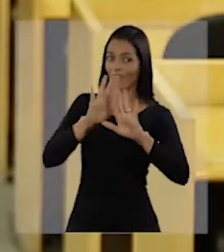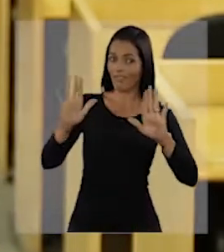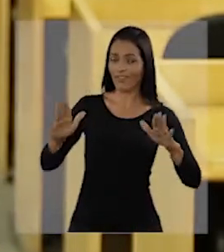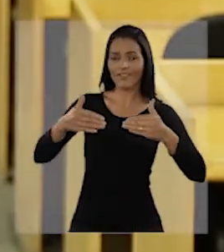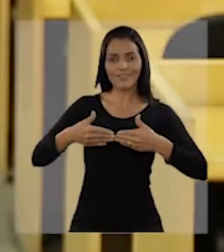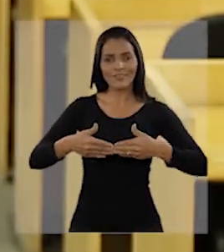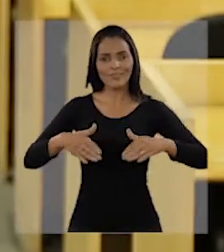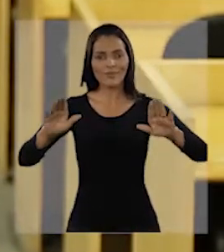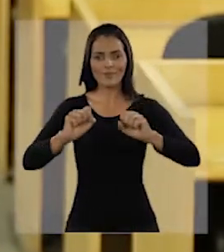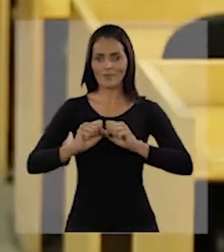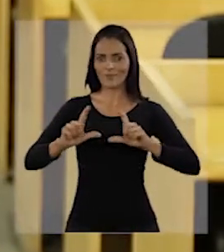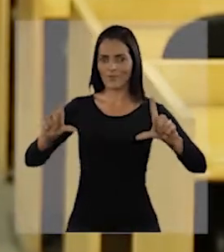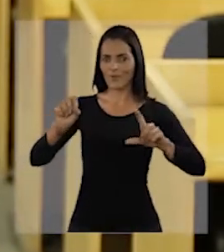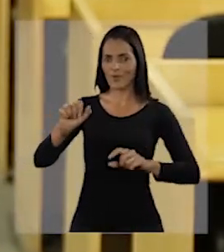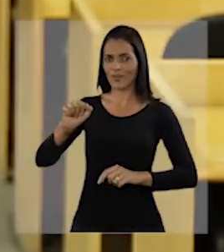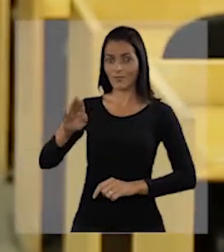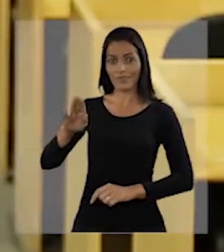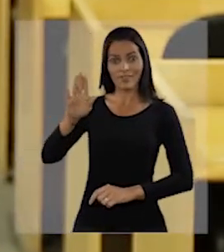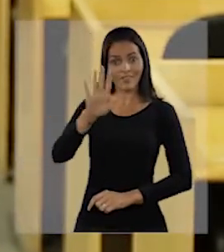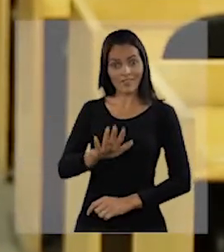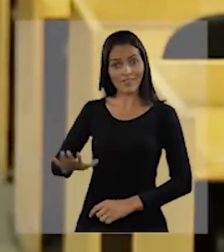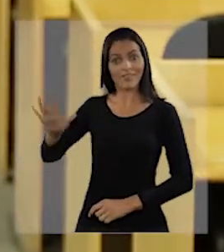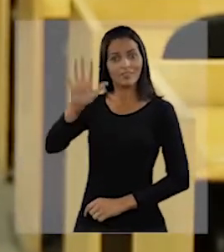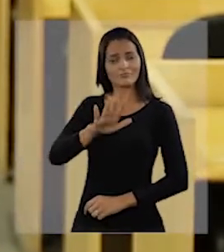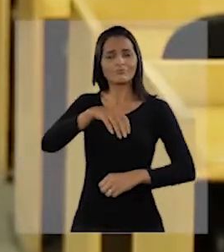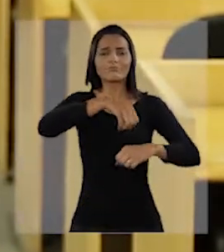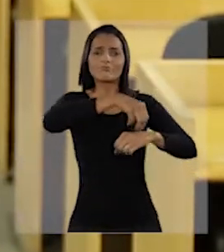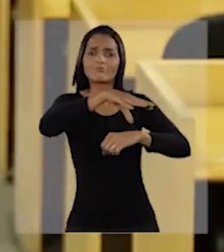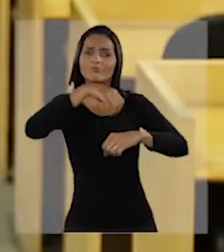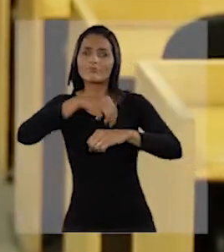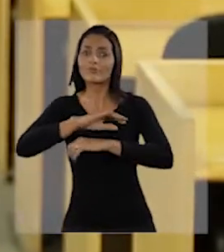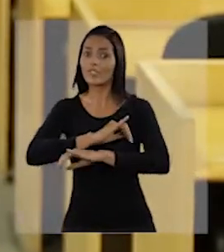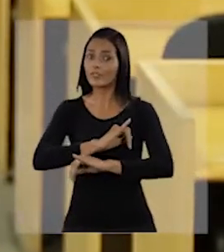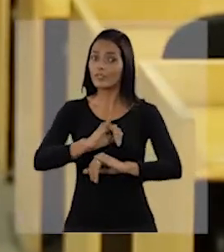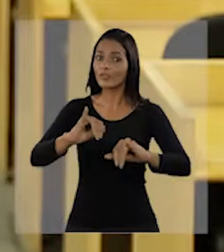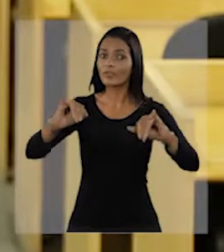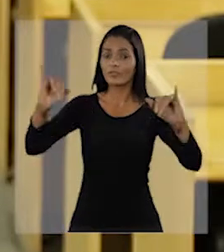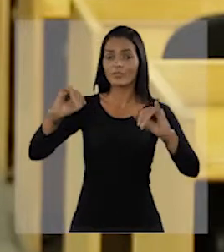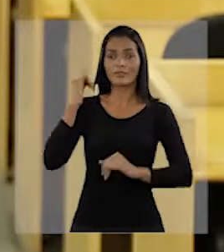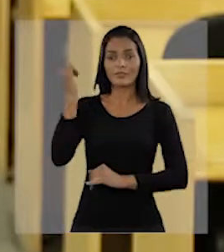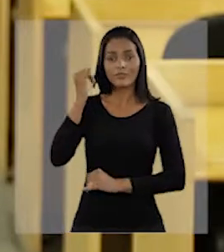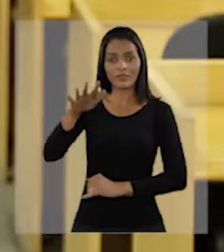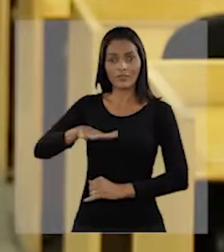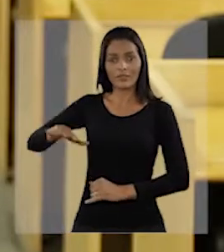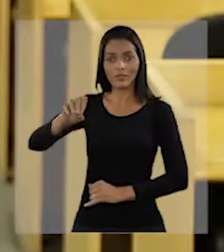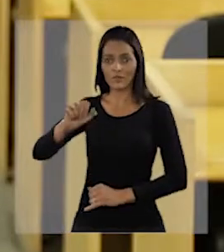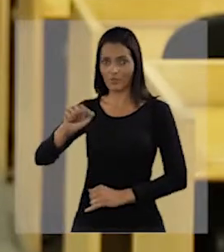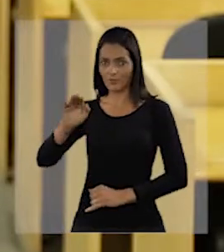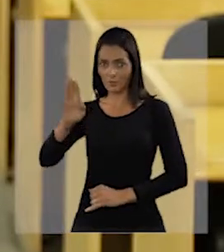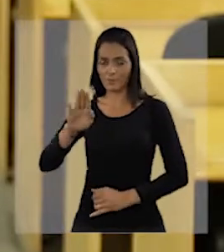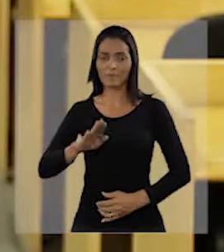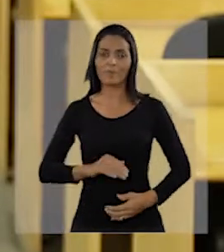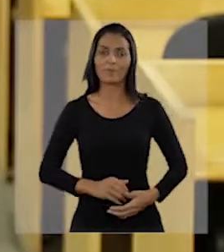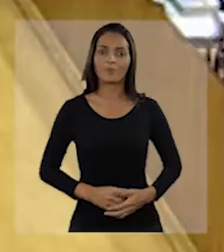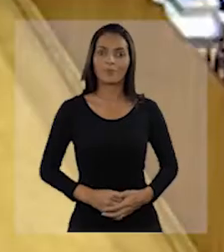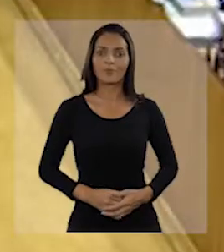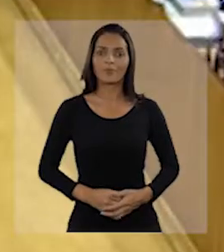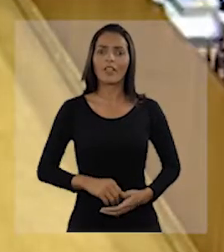Olá, está começando o programa OAB Nacional e traz as notícias que foram destaque na Ordem dos Advogados do